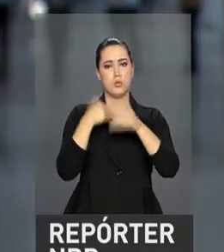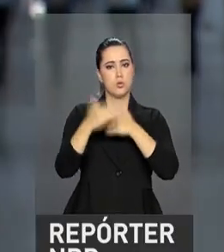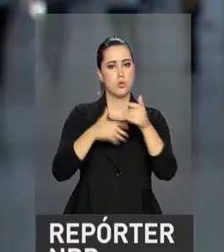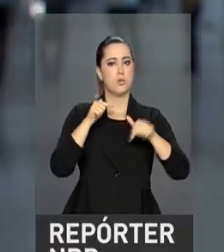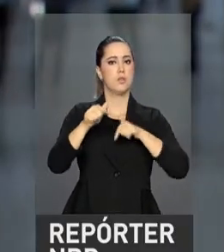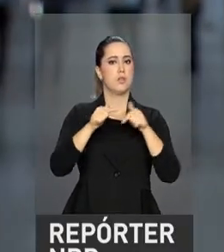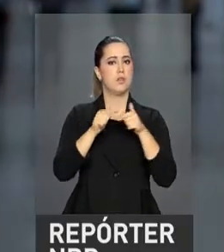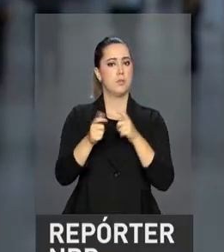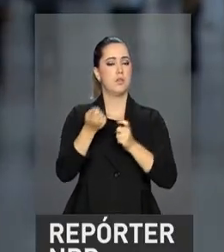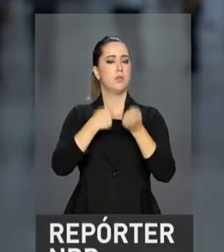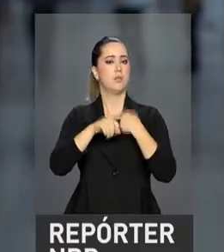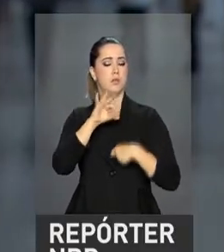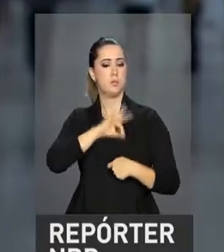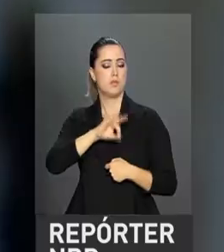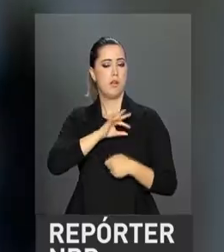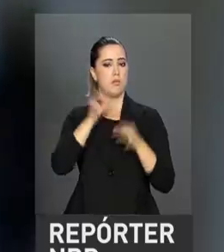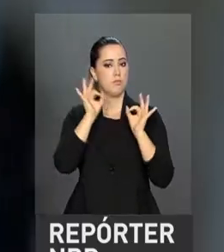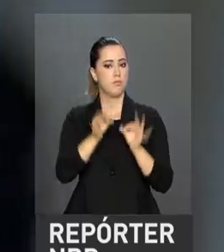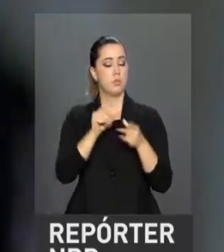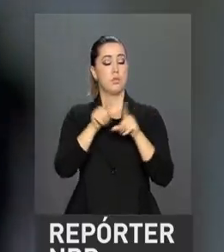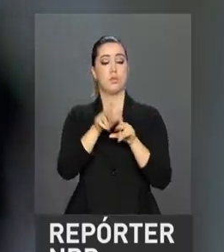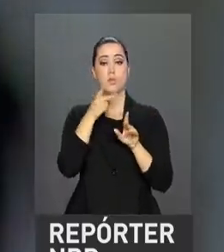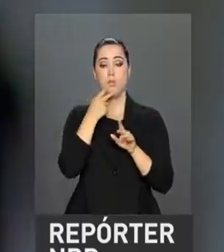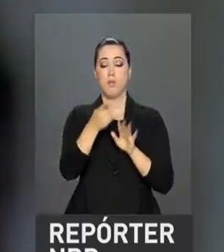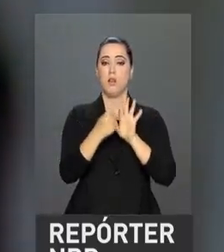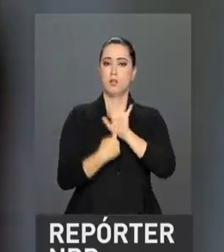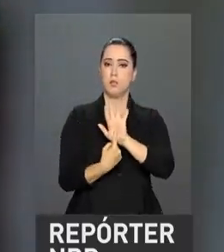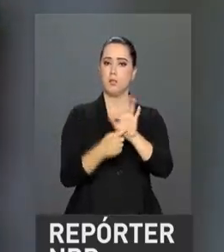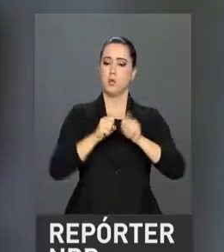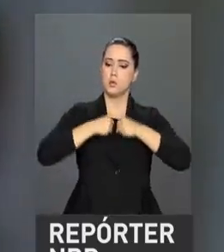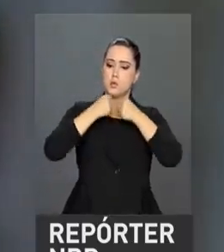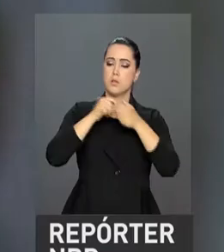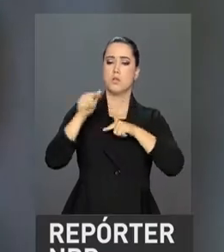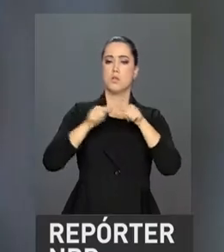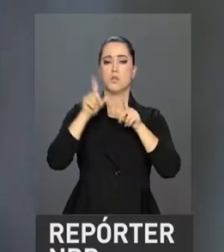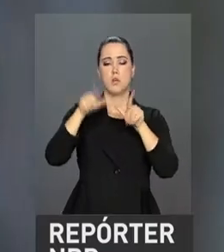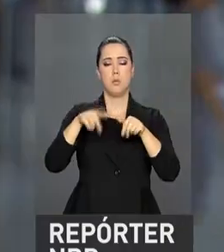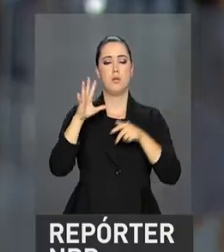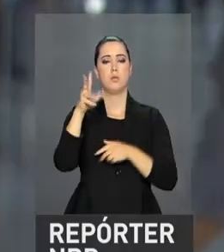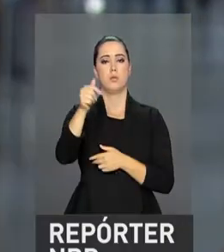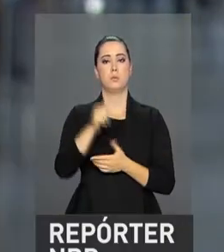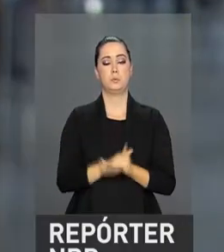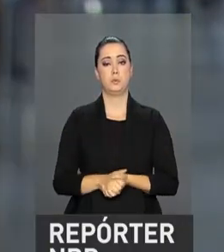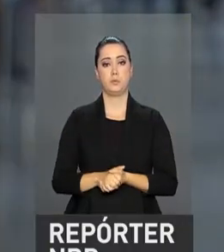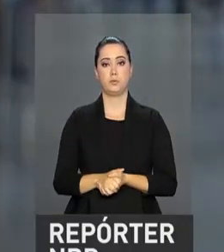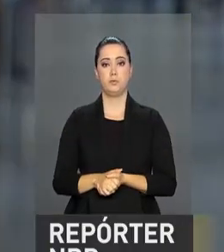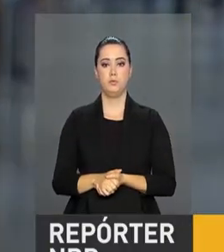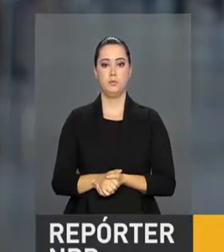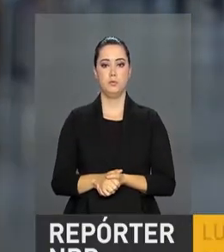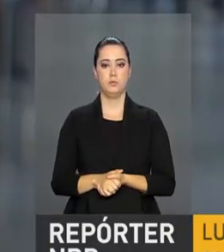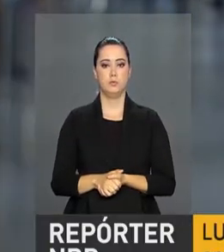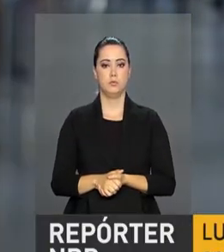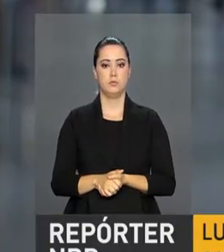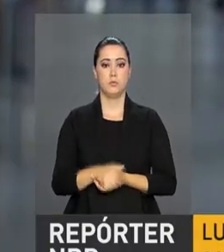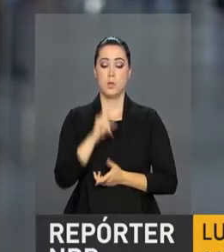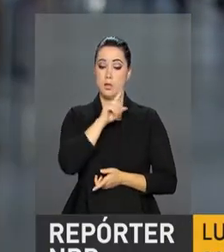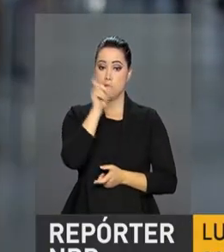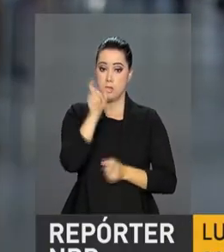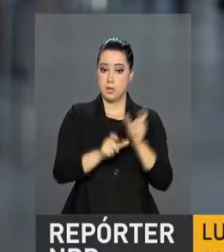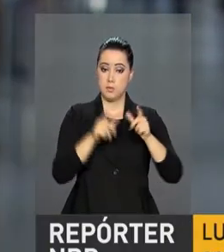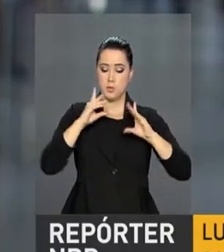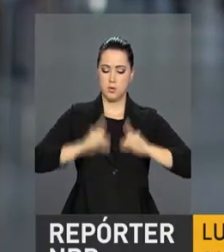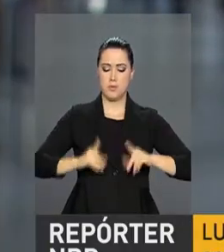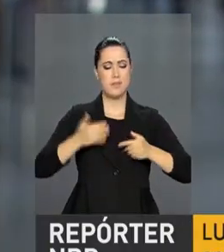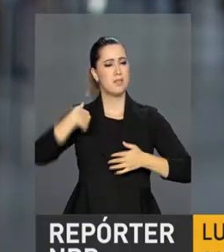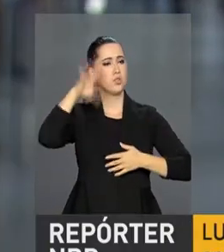ativos economicamente e revela que a dedicação ao trabalho é total. Procuro até mais vestir a camisa, assim, não é fazendo a